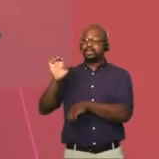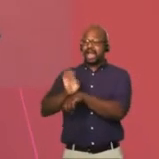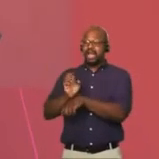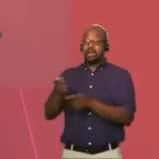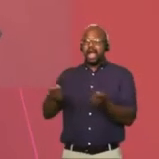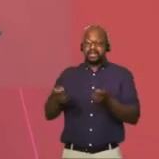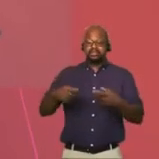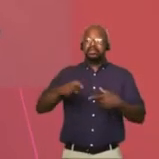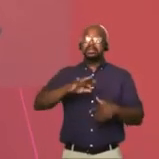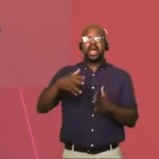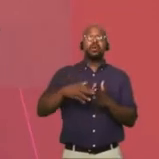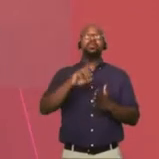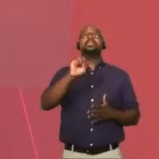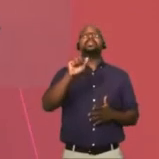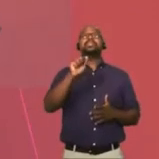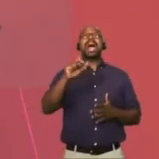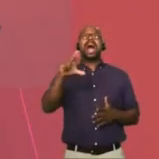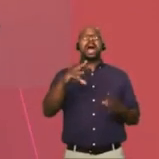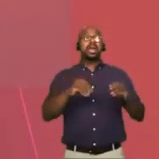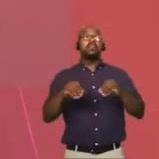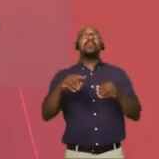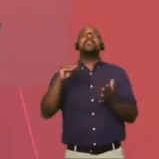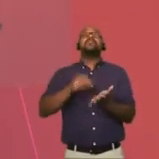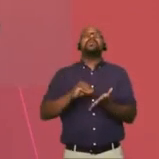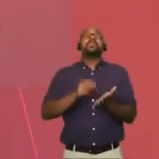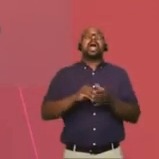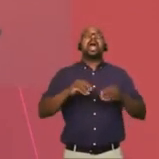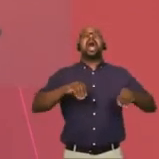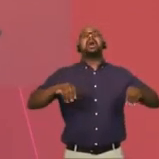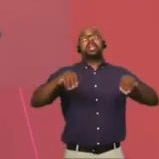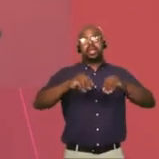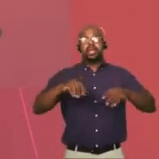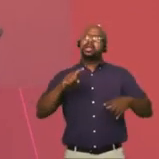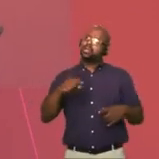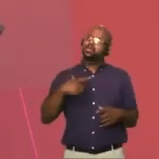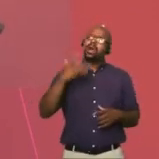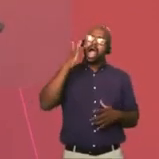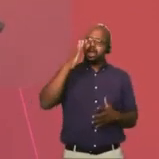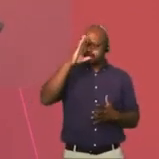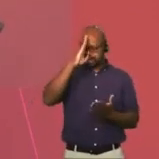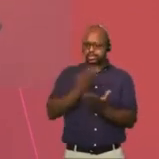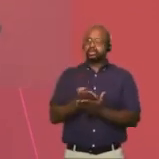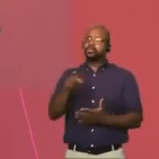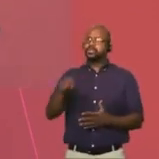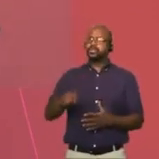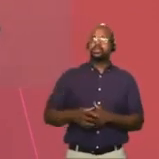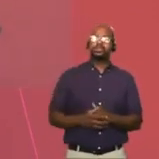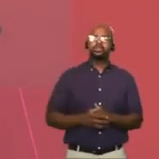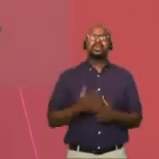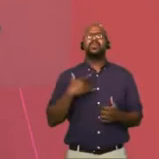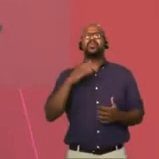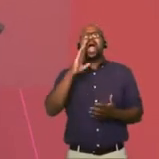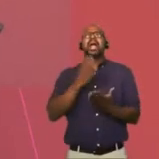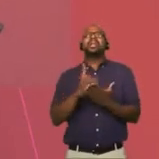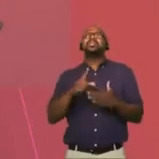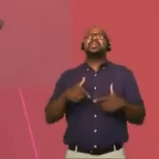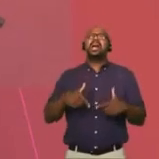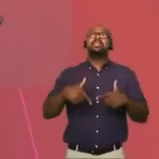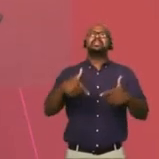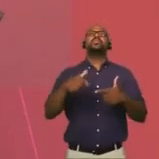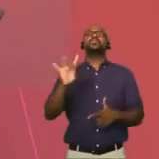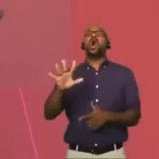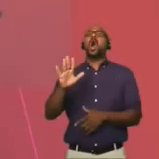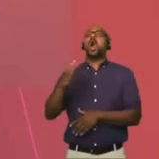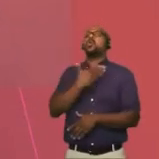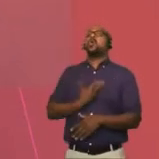estado para administrar o Saara em cinco anos vai faltar Areia a eu realmente acredito nisso eu não acredito na ação